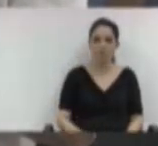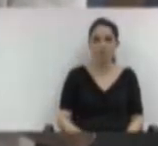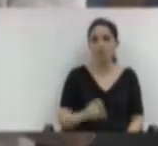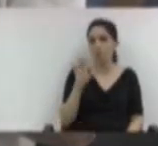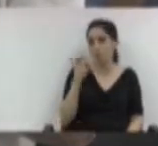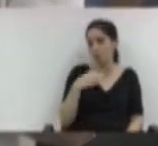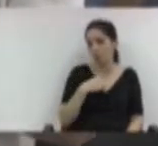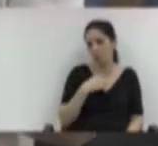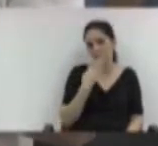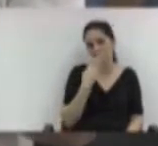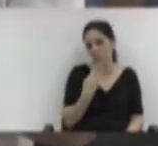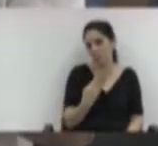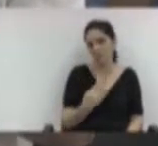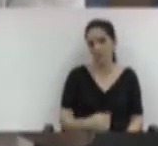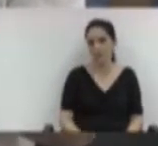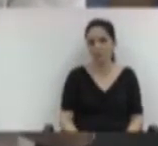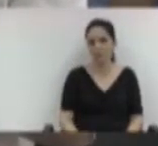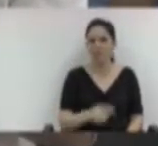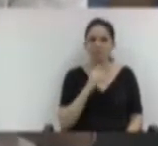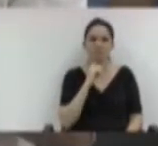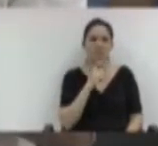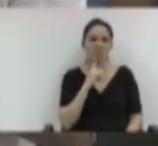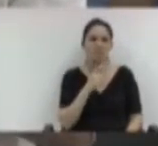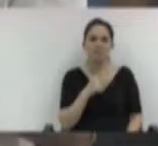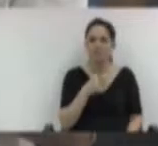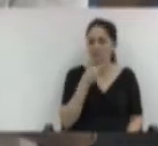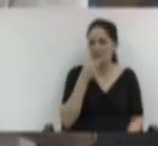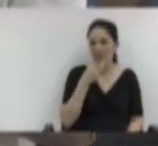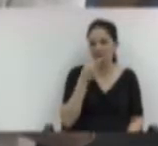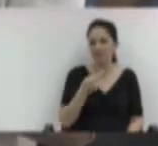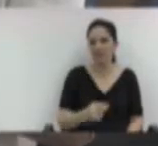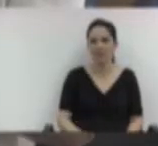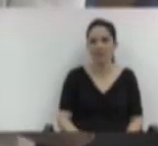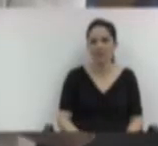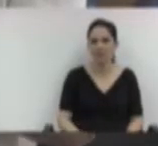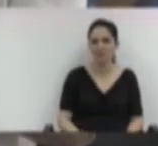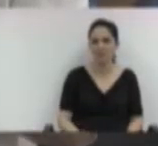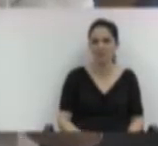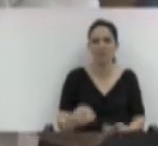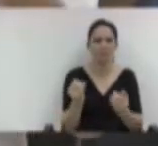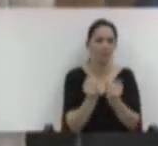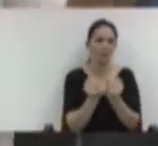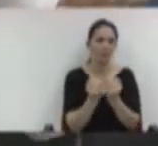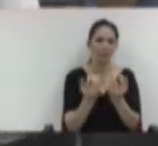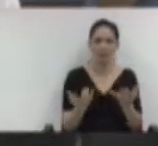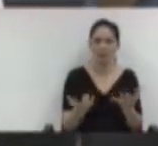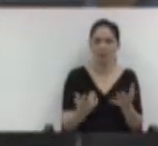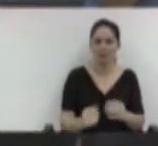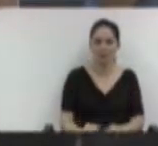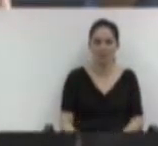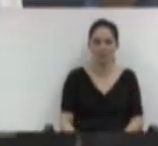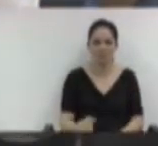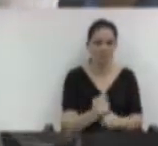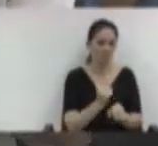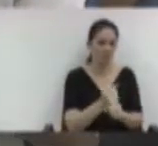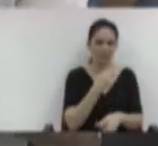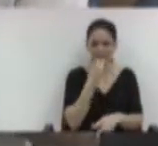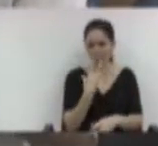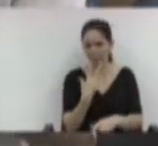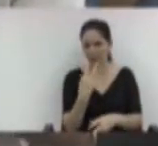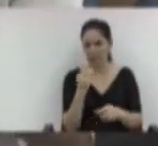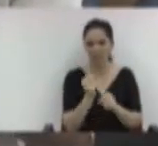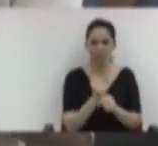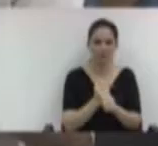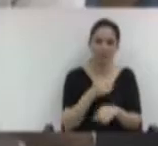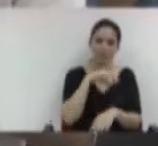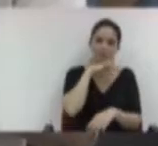do requerimento. Ninguém está falando do requerimento, criticando, perguntando se é obra boa, se a obra é ruim. Eu